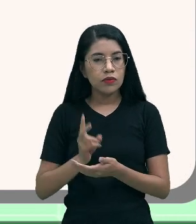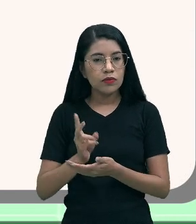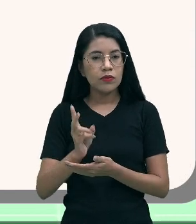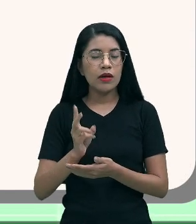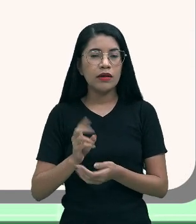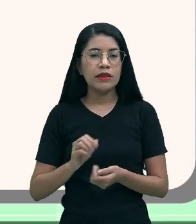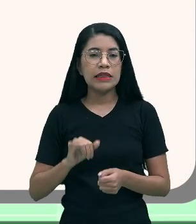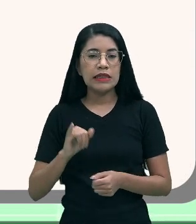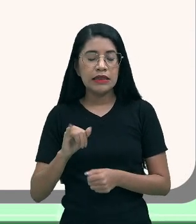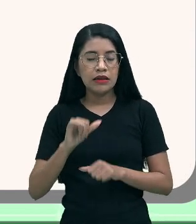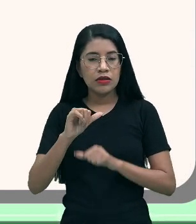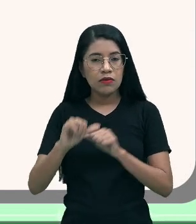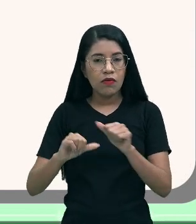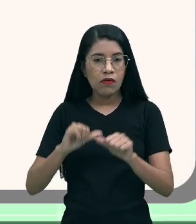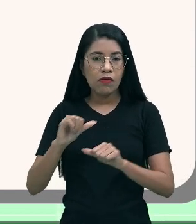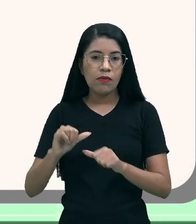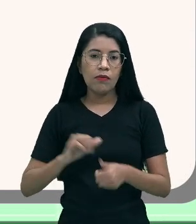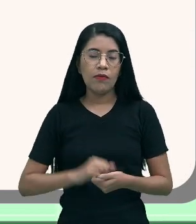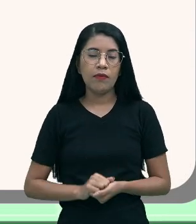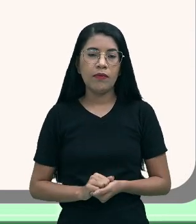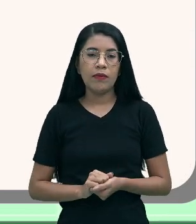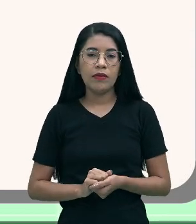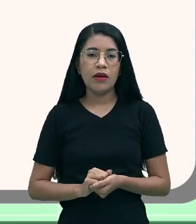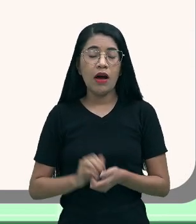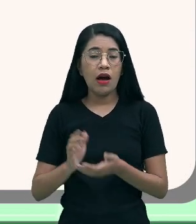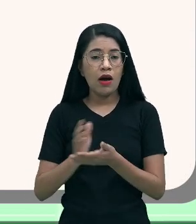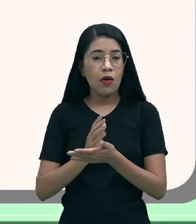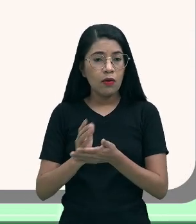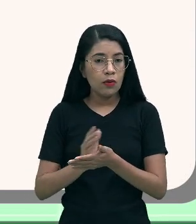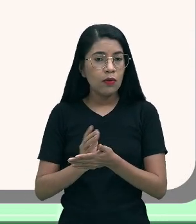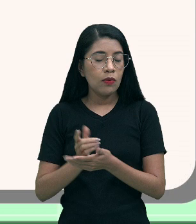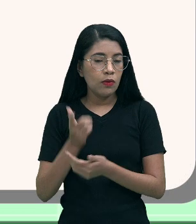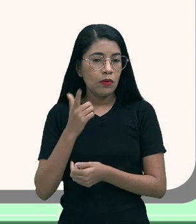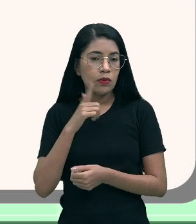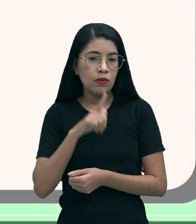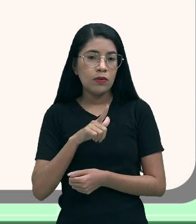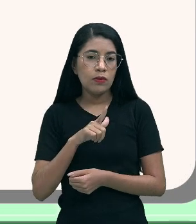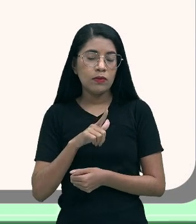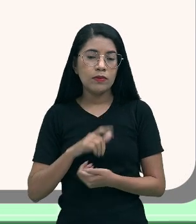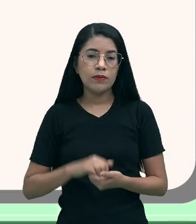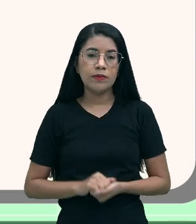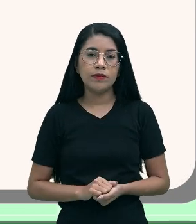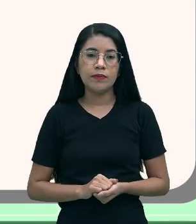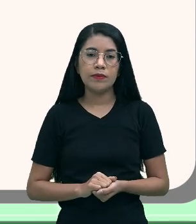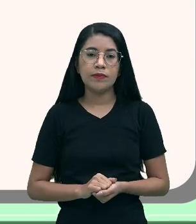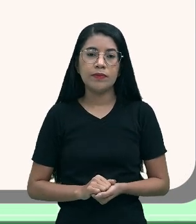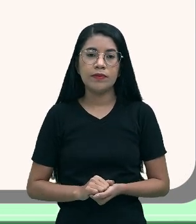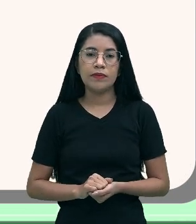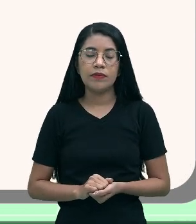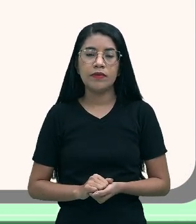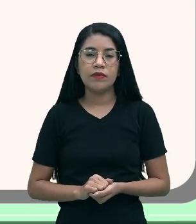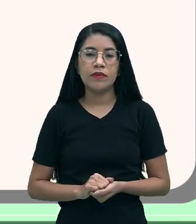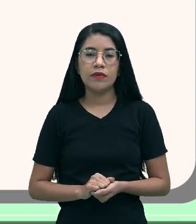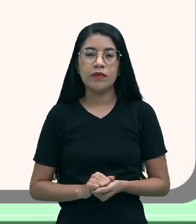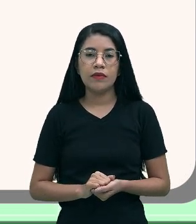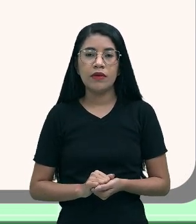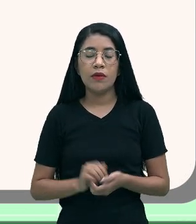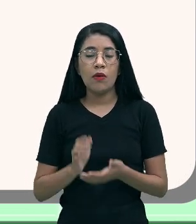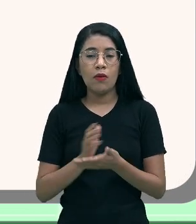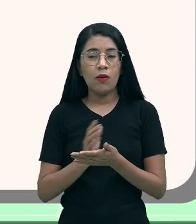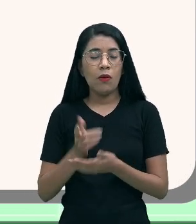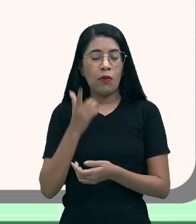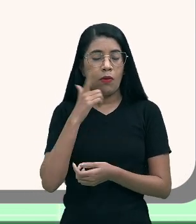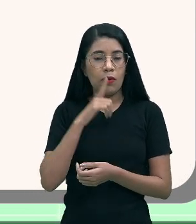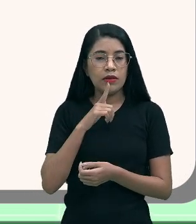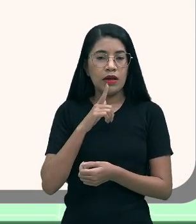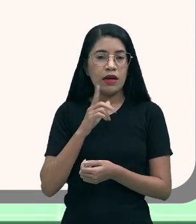Esses resistores que conseguem fazer isso, não são todos, tá, pessoal? Esses resistores que conseguem manter o valor da